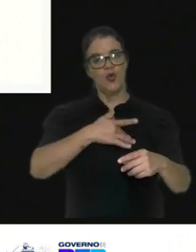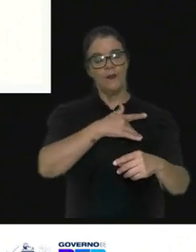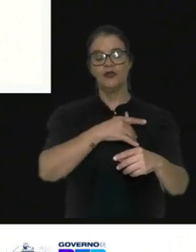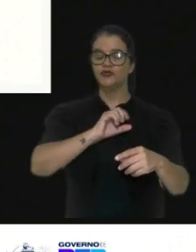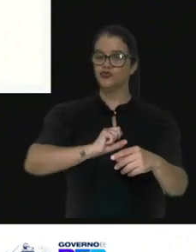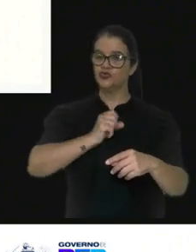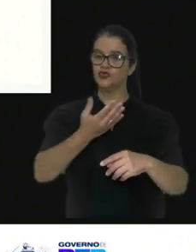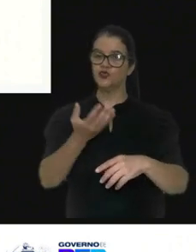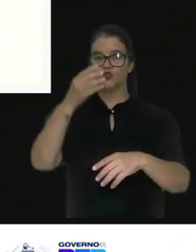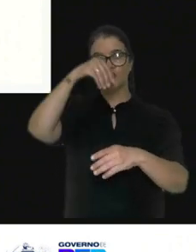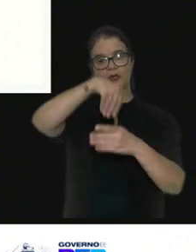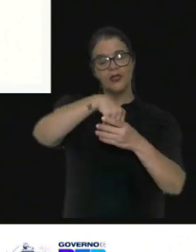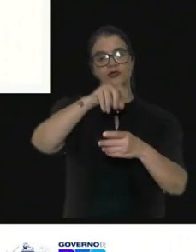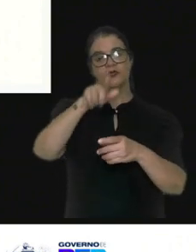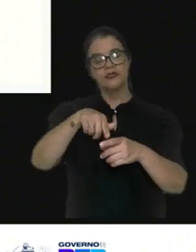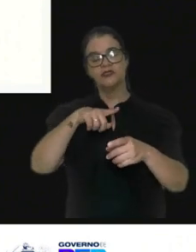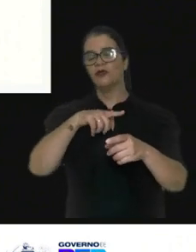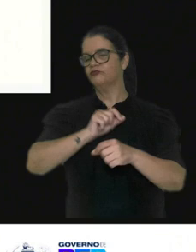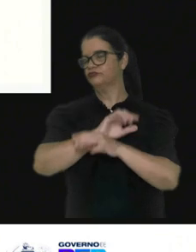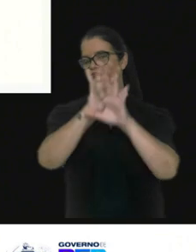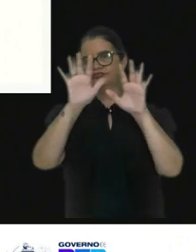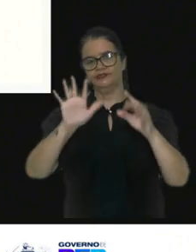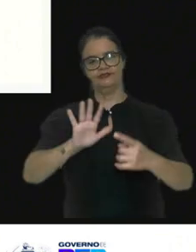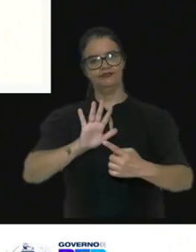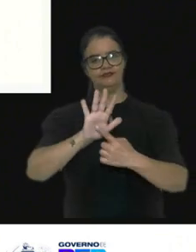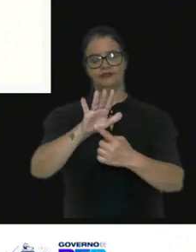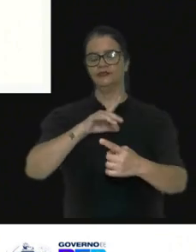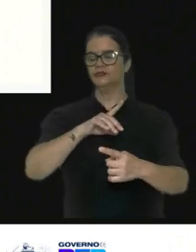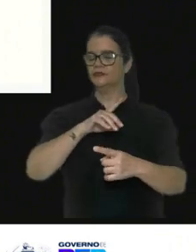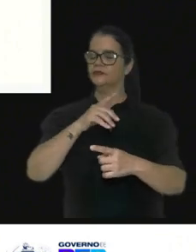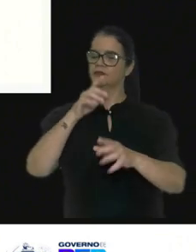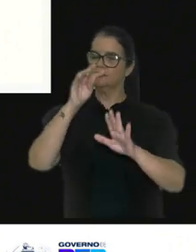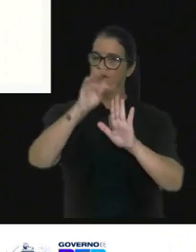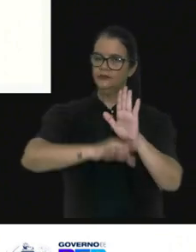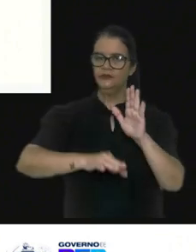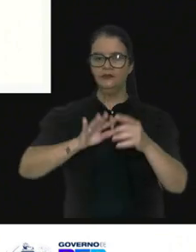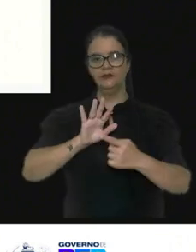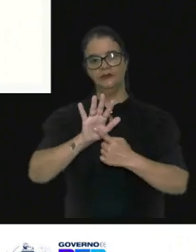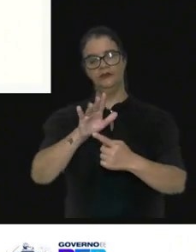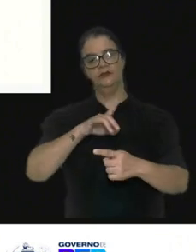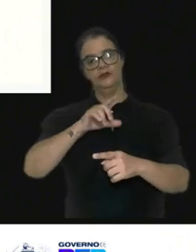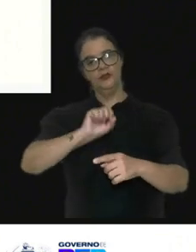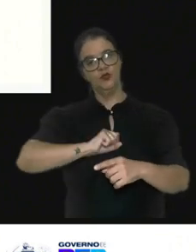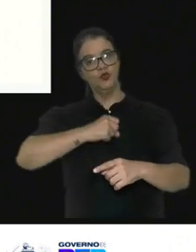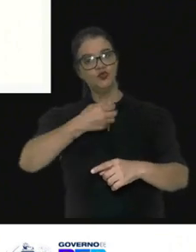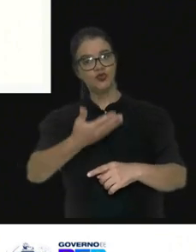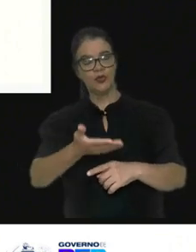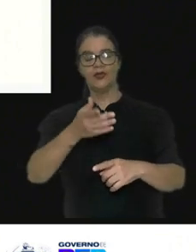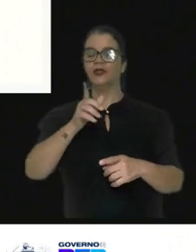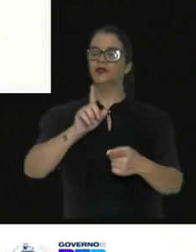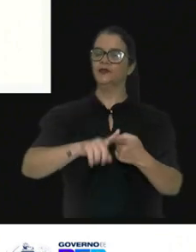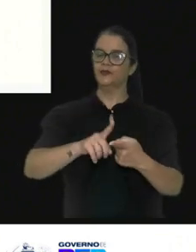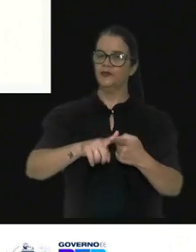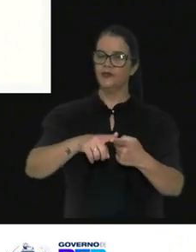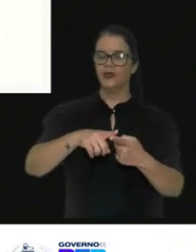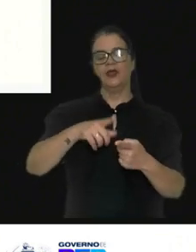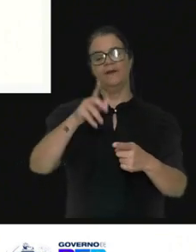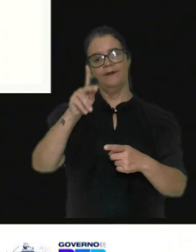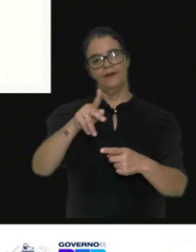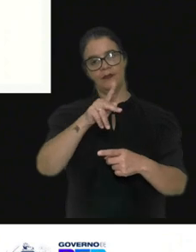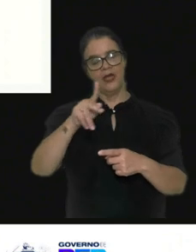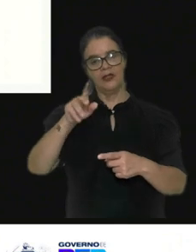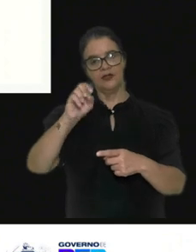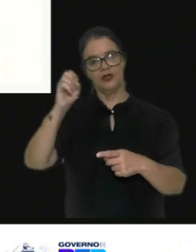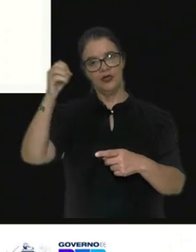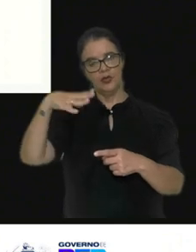soneto, que são explicitamente mencionados no texto apresentado. O soneto Pálida Luz da Lântria Sobria é